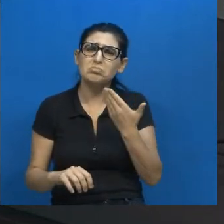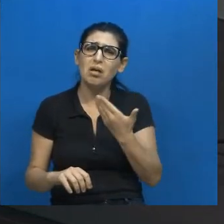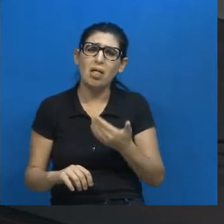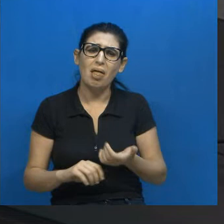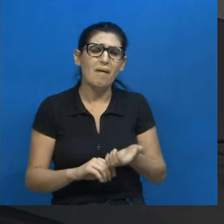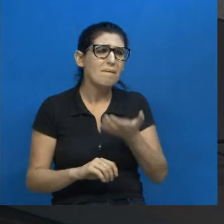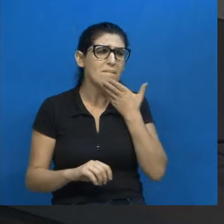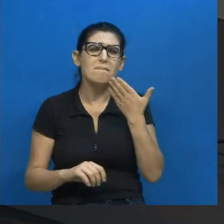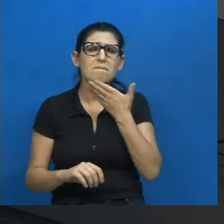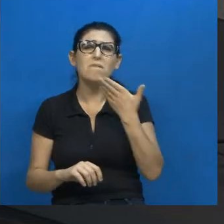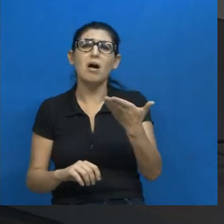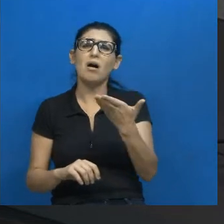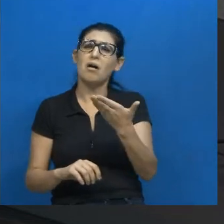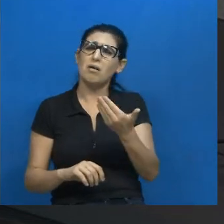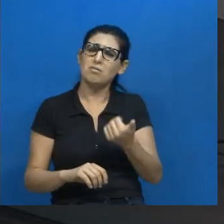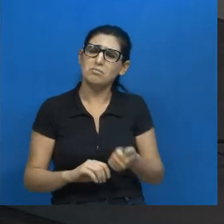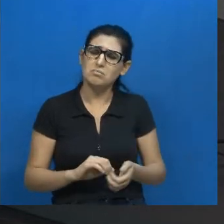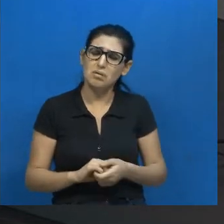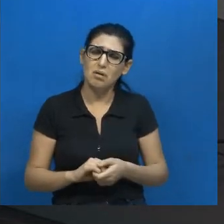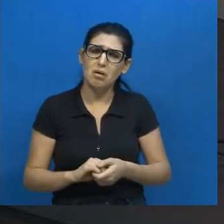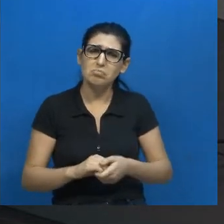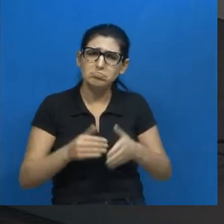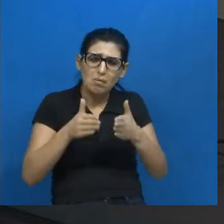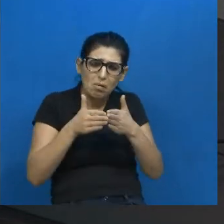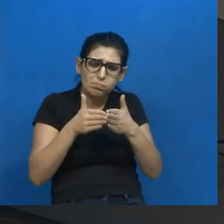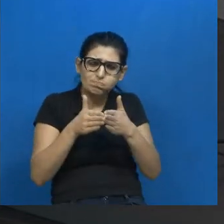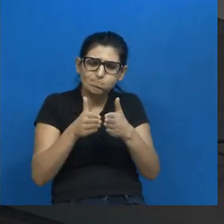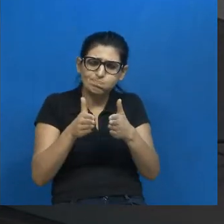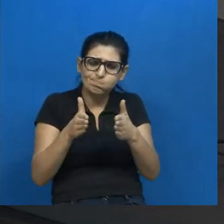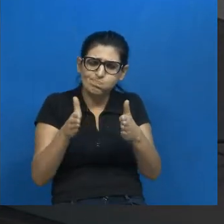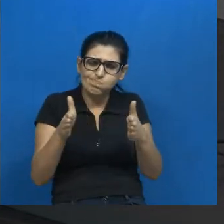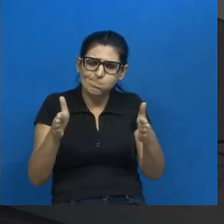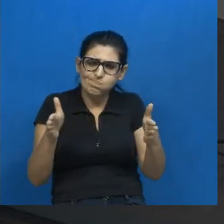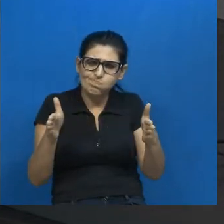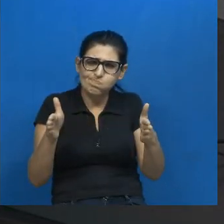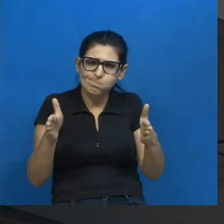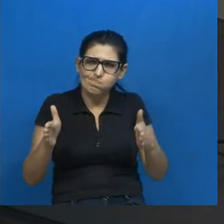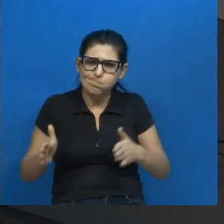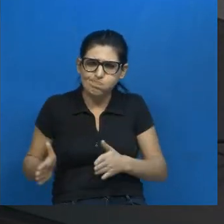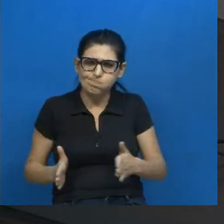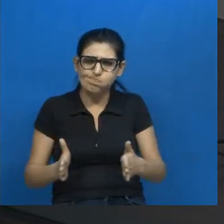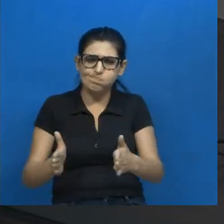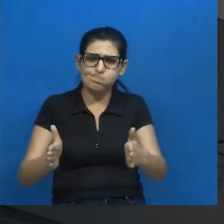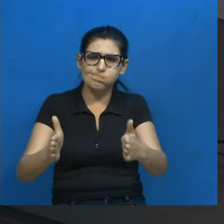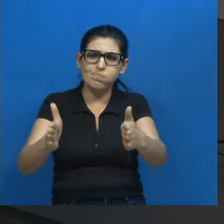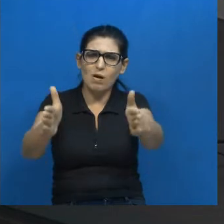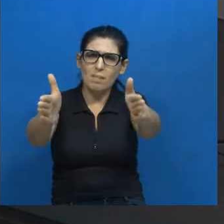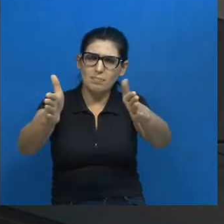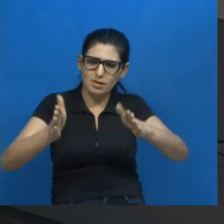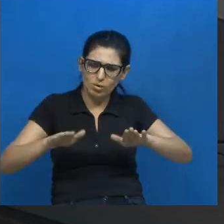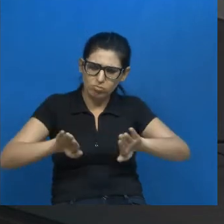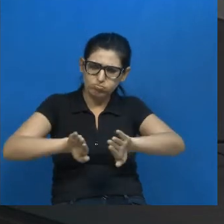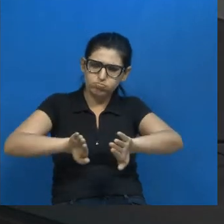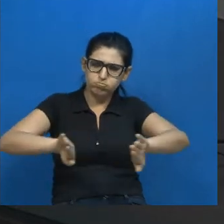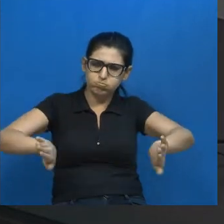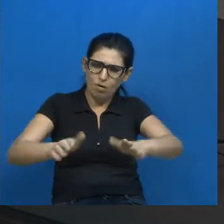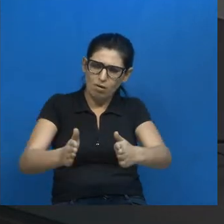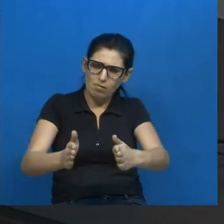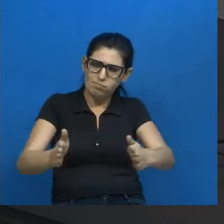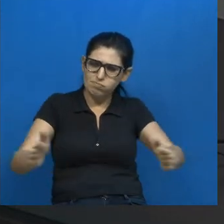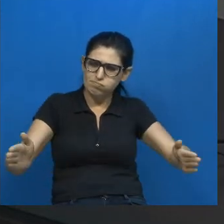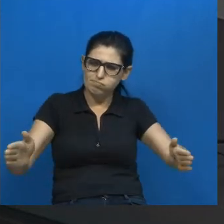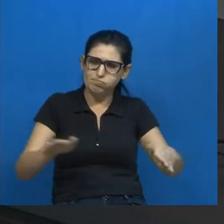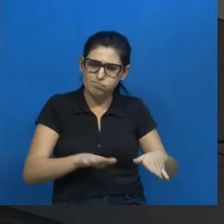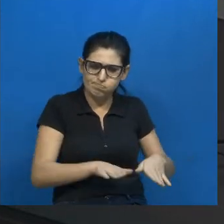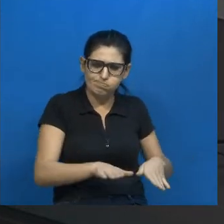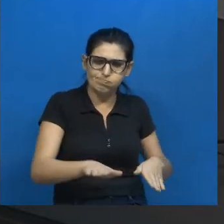não teremos que abrir corredores de ônibus para que o ônibus flua melhor, que tenha seu tempo rápido para sair.